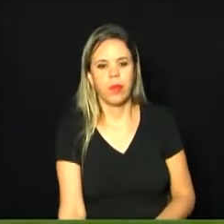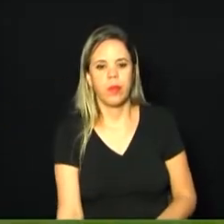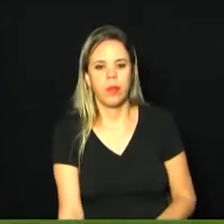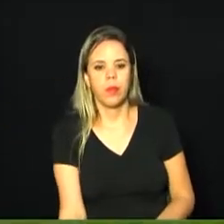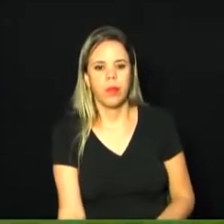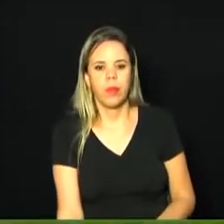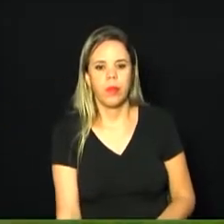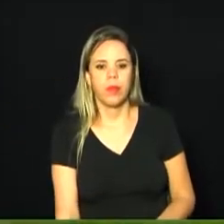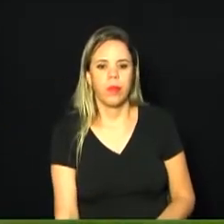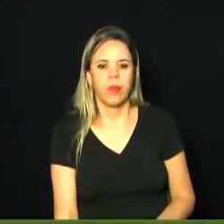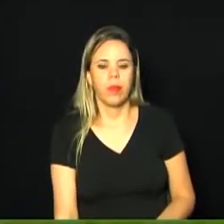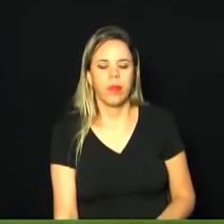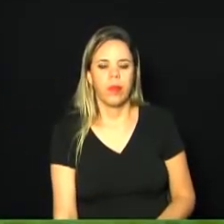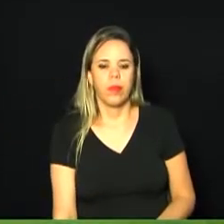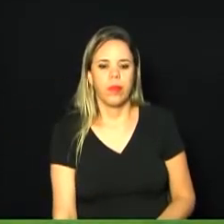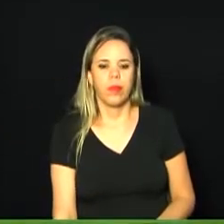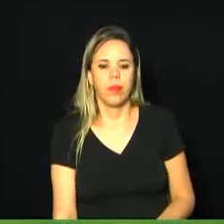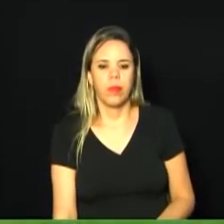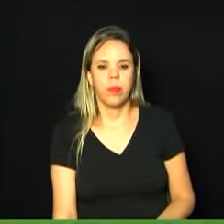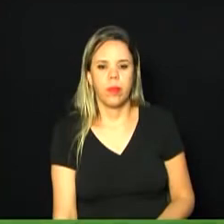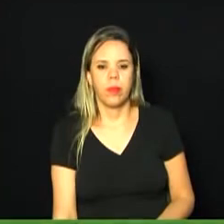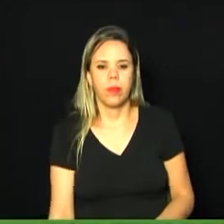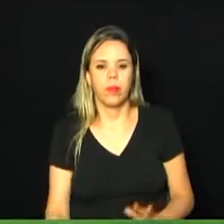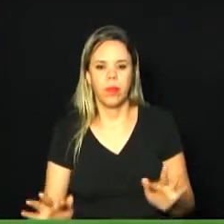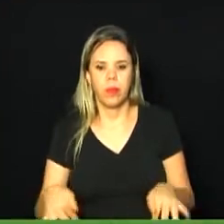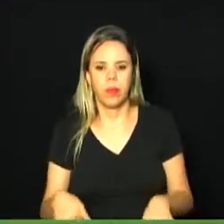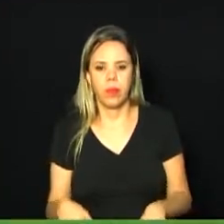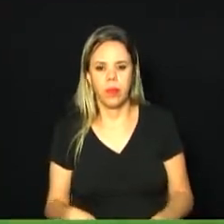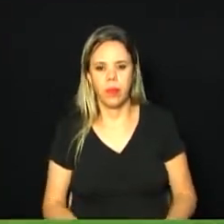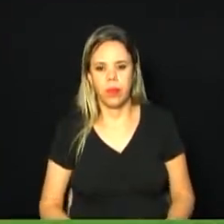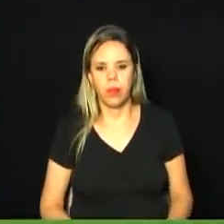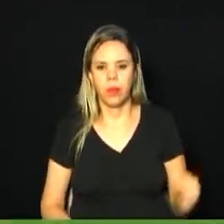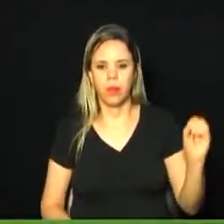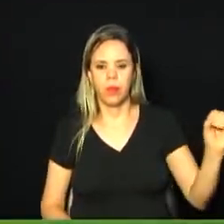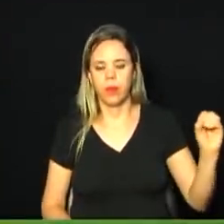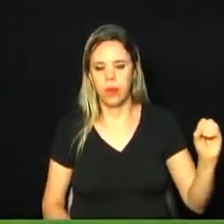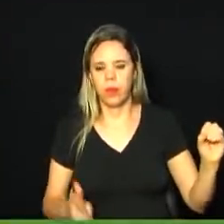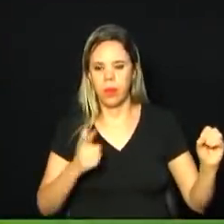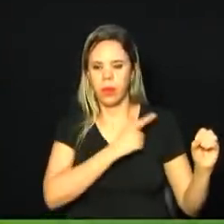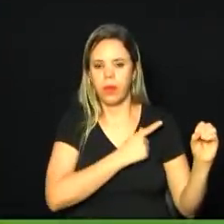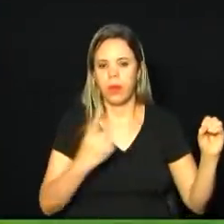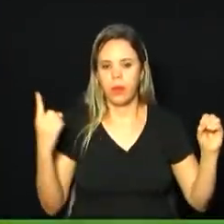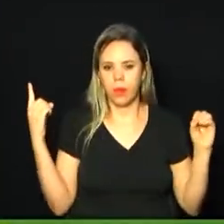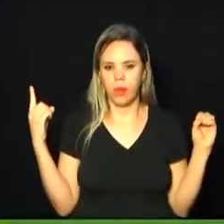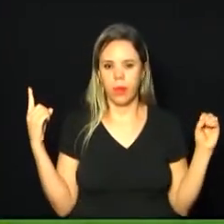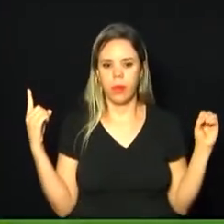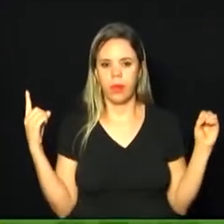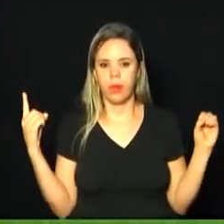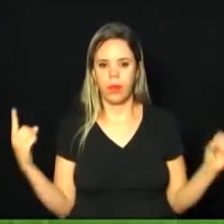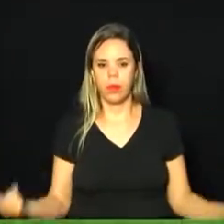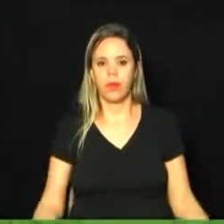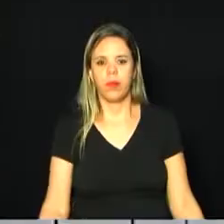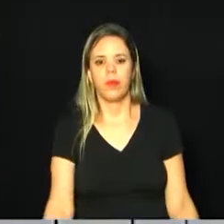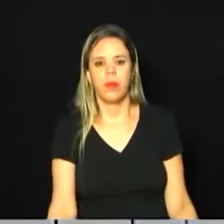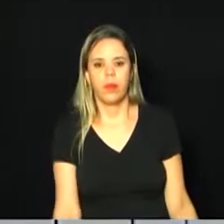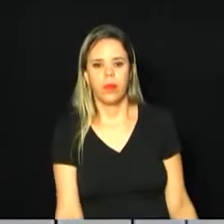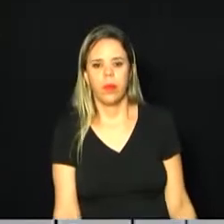marcar o único gol do jogo Final Sampaio Corrêa 0 Guarani 1